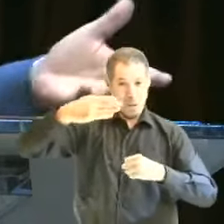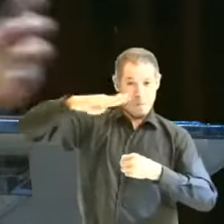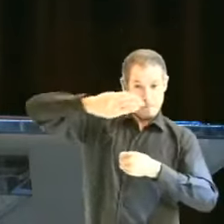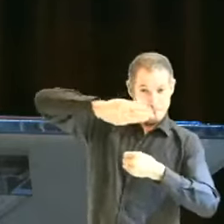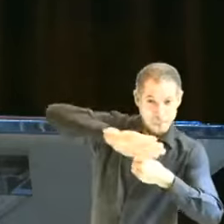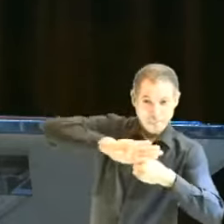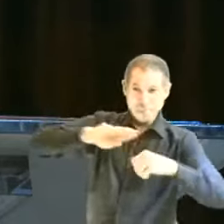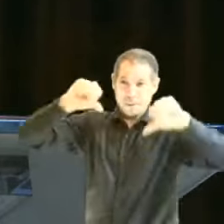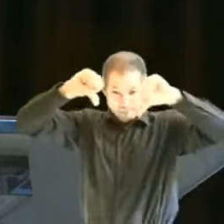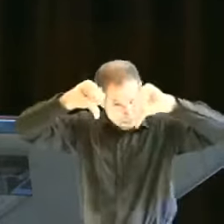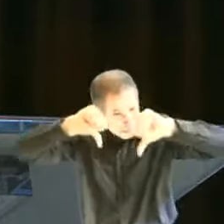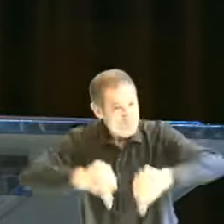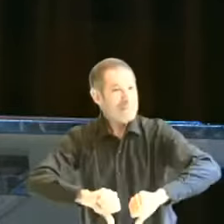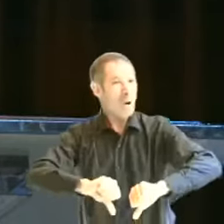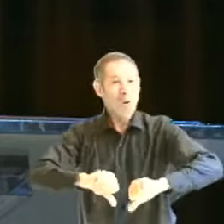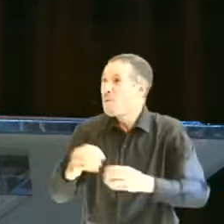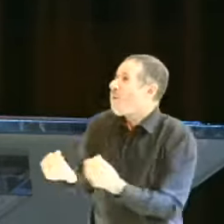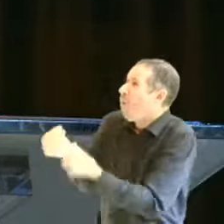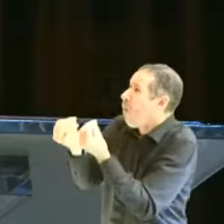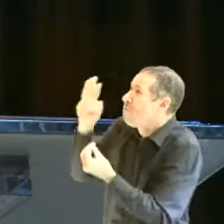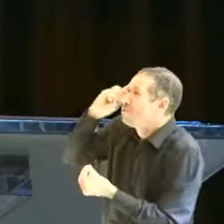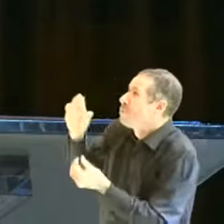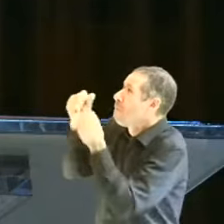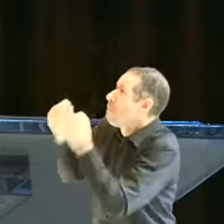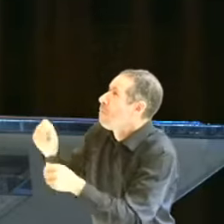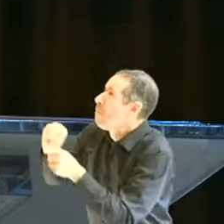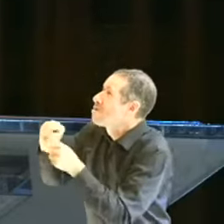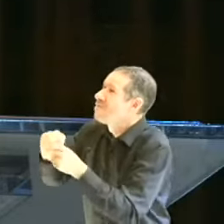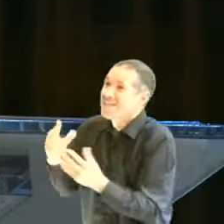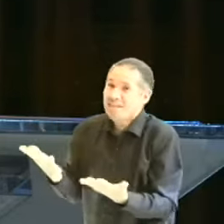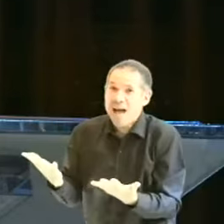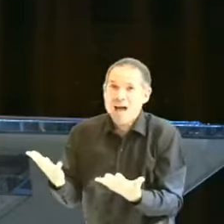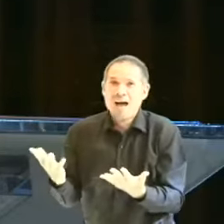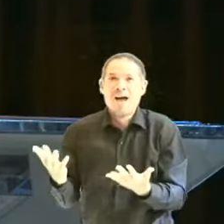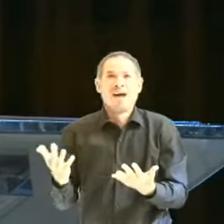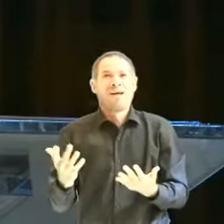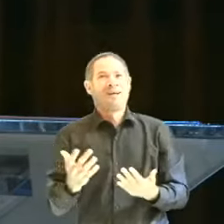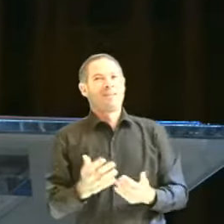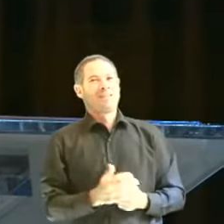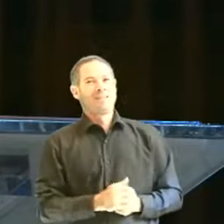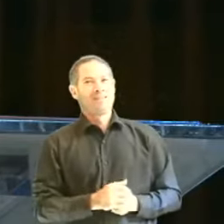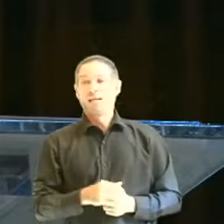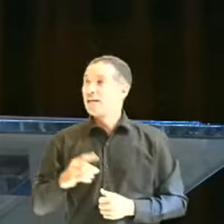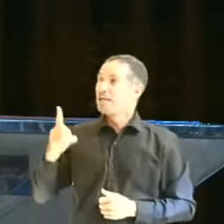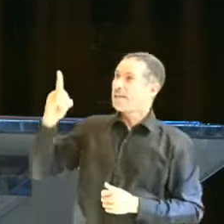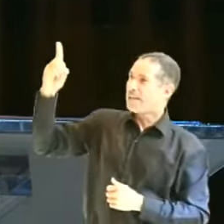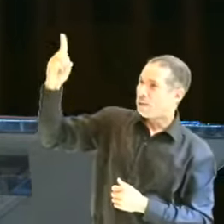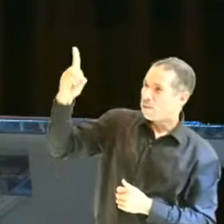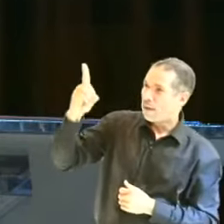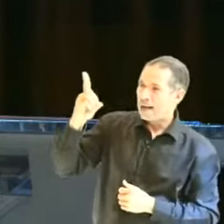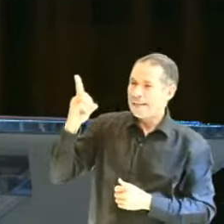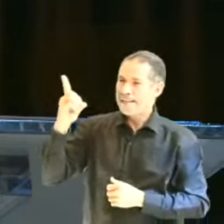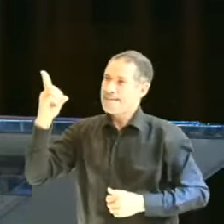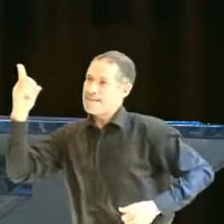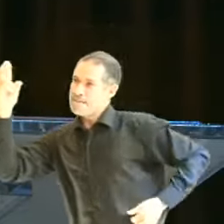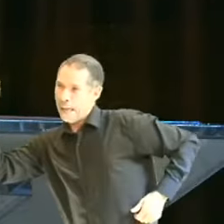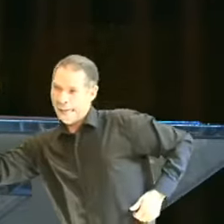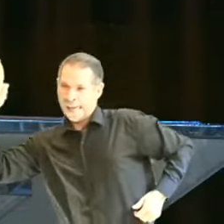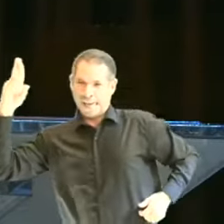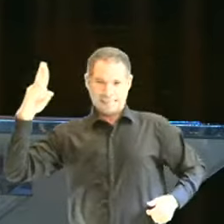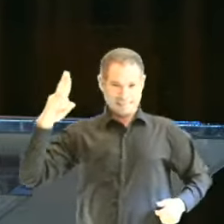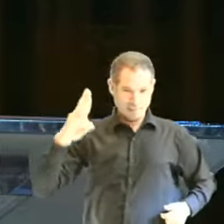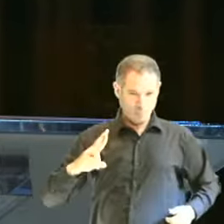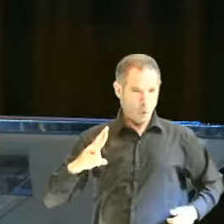são piores. Como é que o Senhor pode fazer isso? E aí então Deus vai trabalhar e vai dar uma